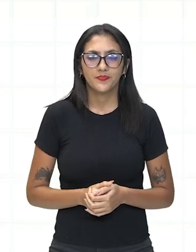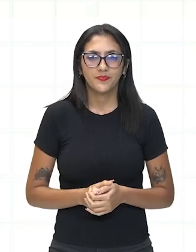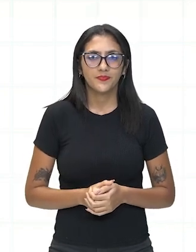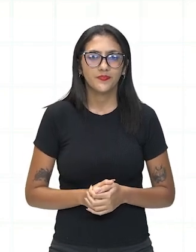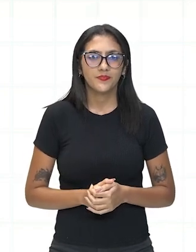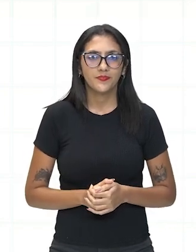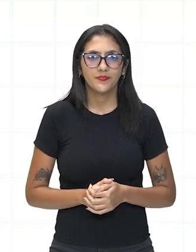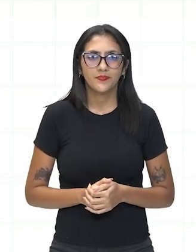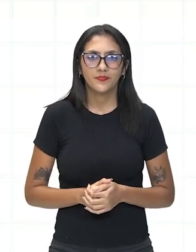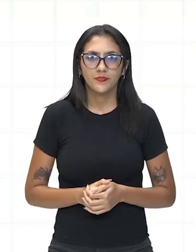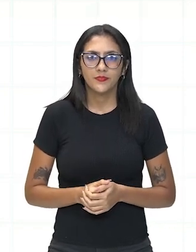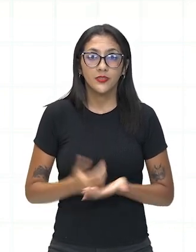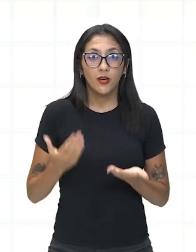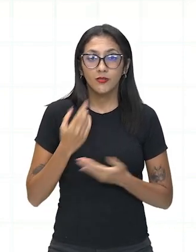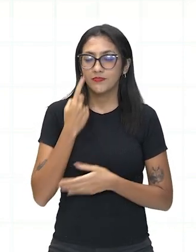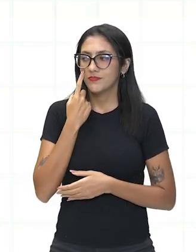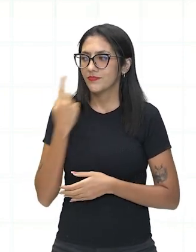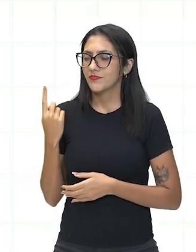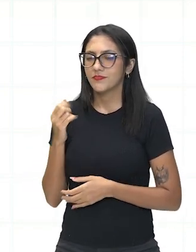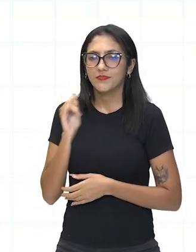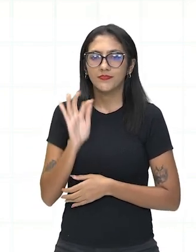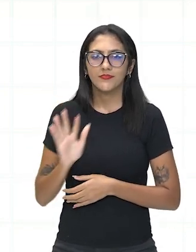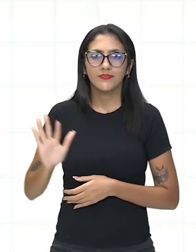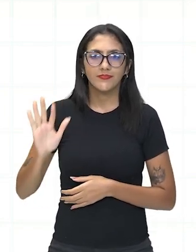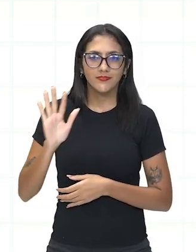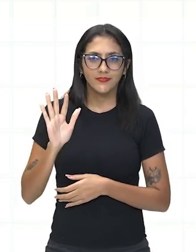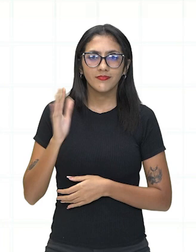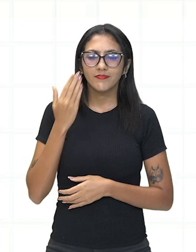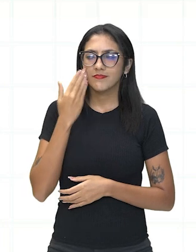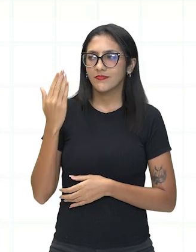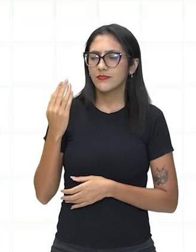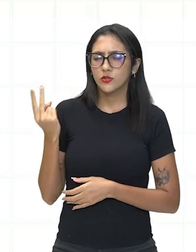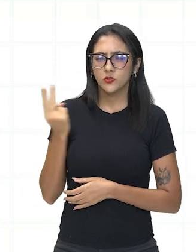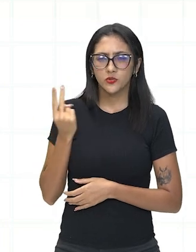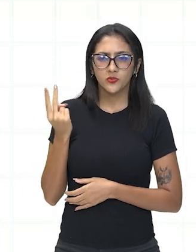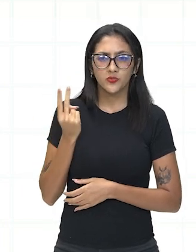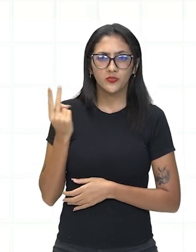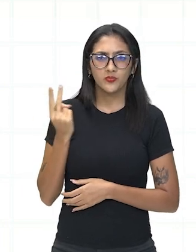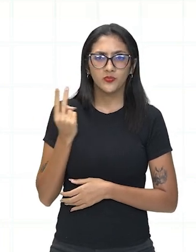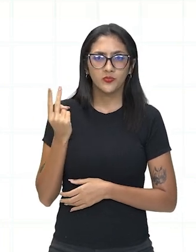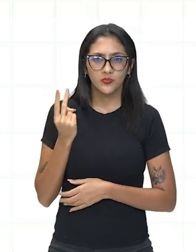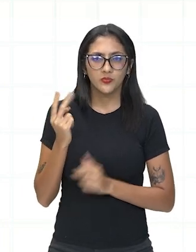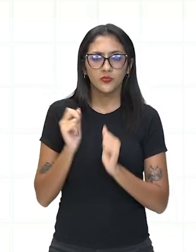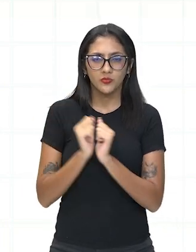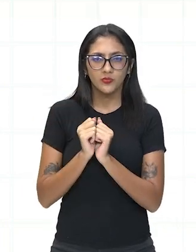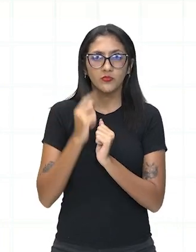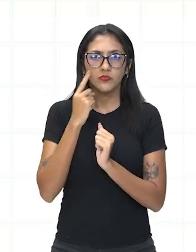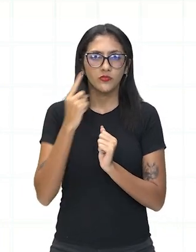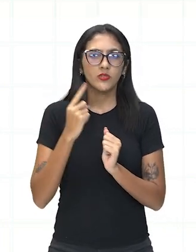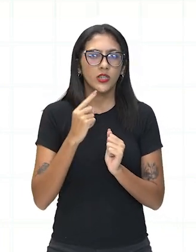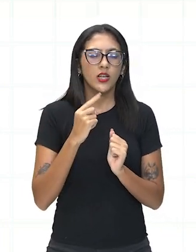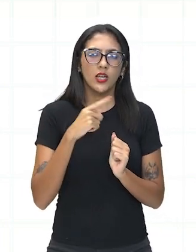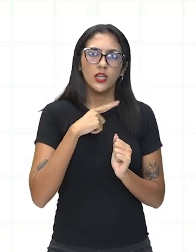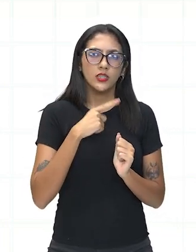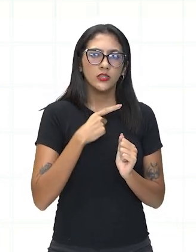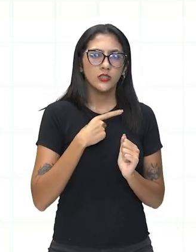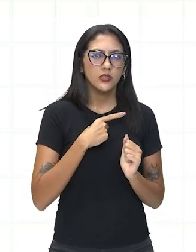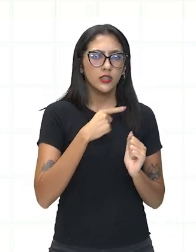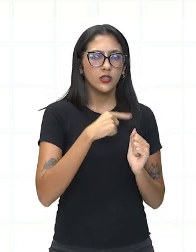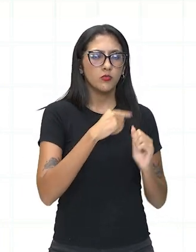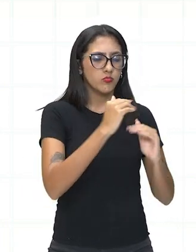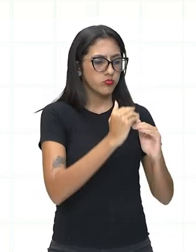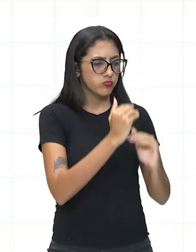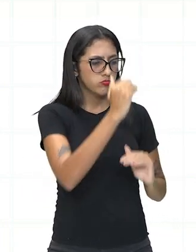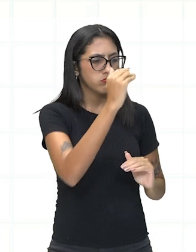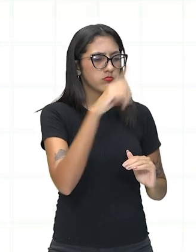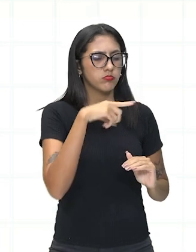Agora a imagem aqui, não é? Vocês podem observar esse casal, certo? Aqui vocês têm na frente deles um quadro, né? Os dois estão com